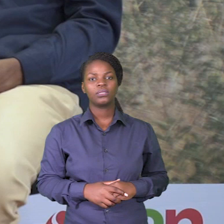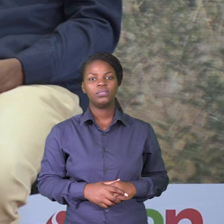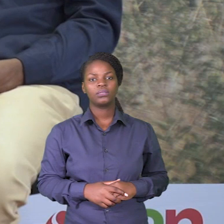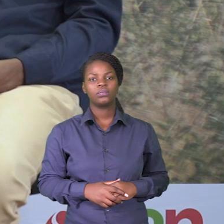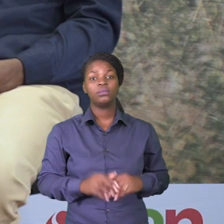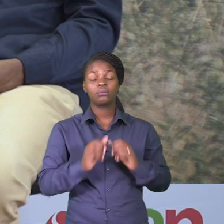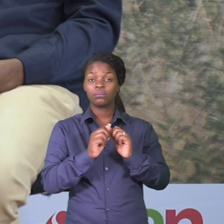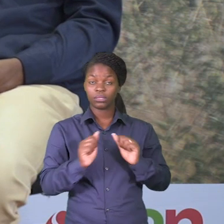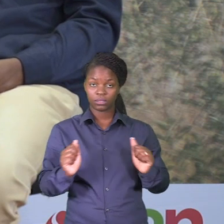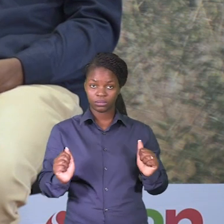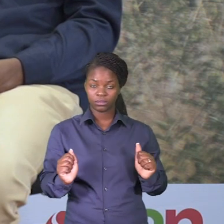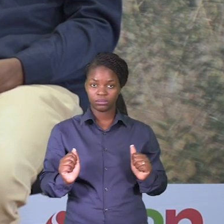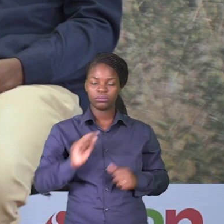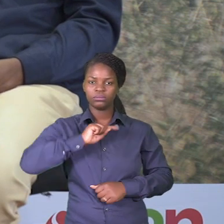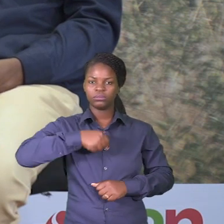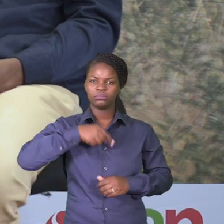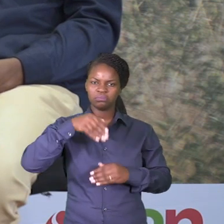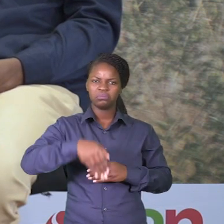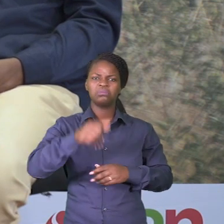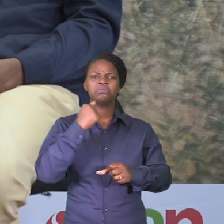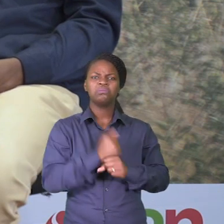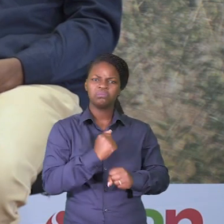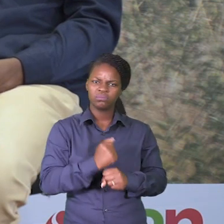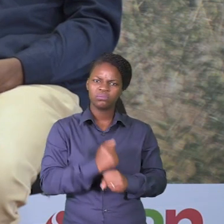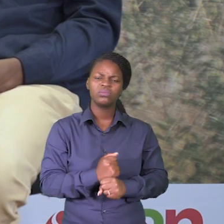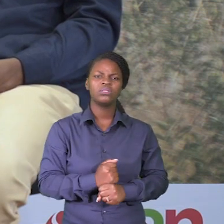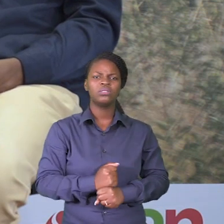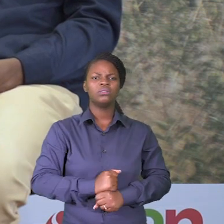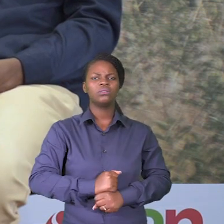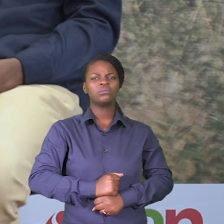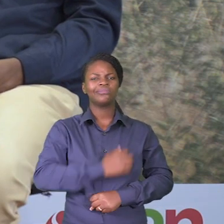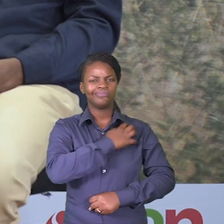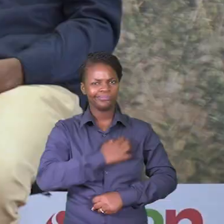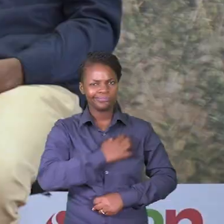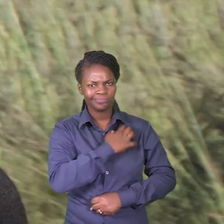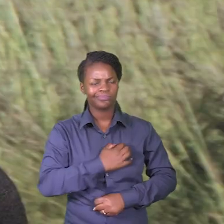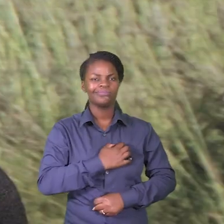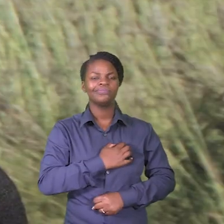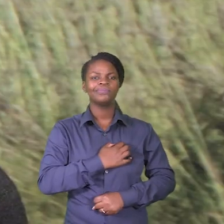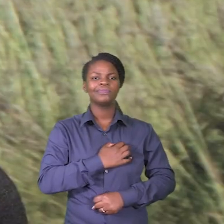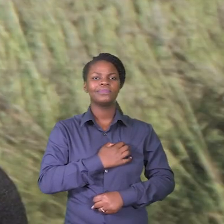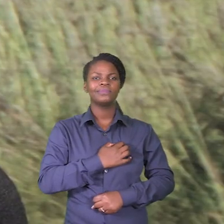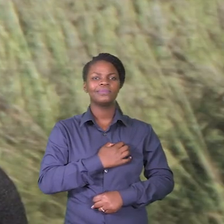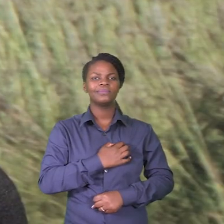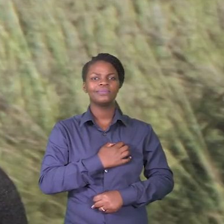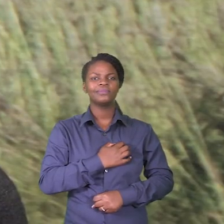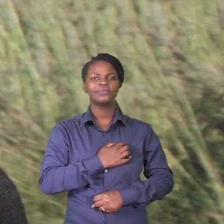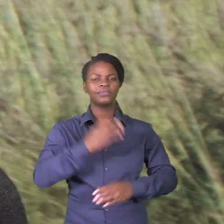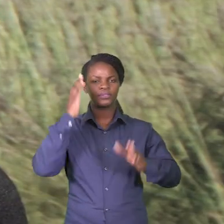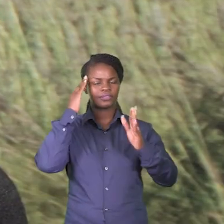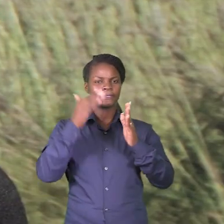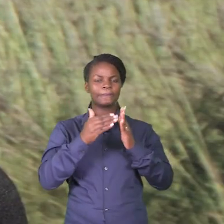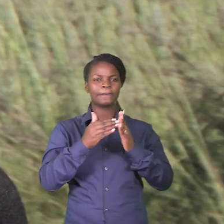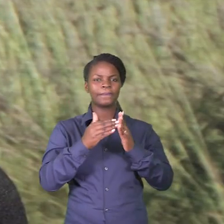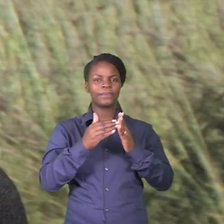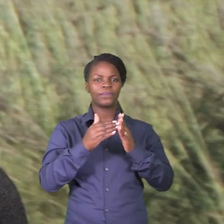específico hum mas já todo ISO e engajamento dos atores quando a denúcia é